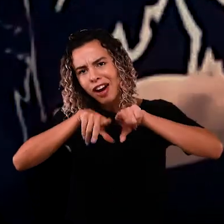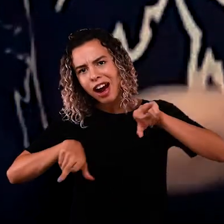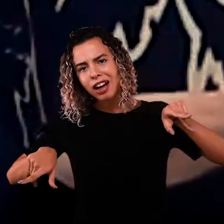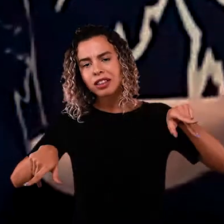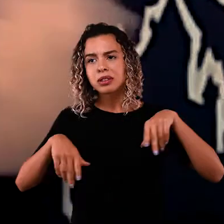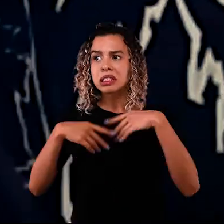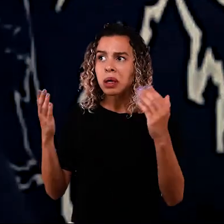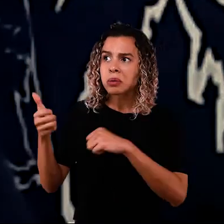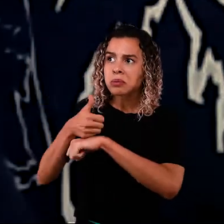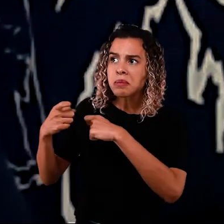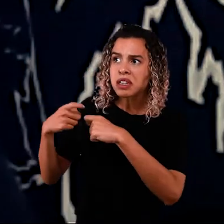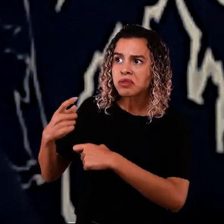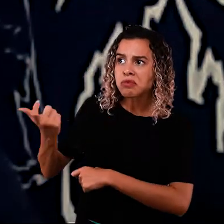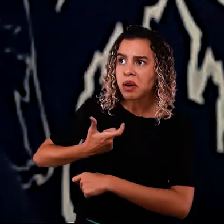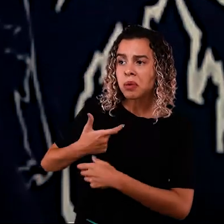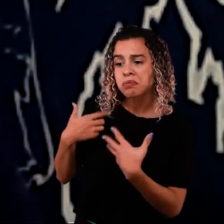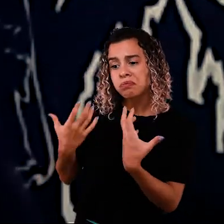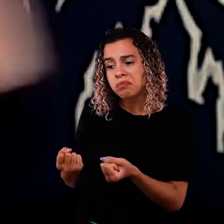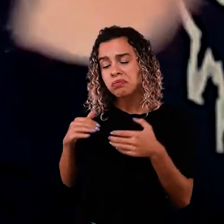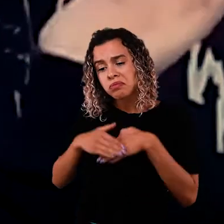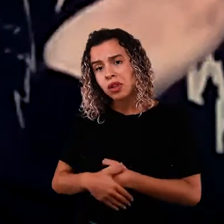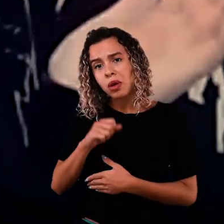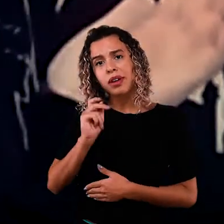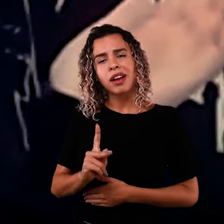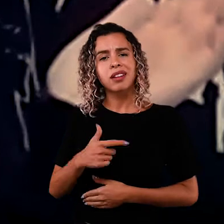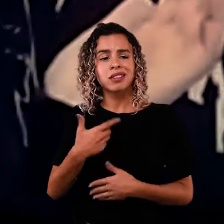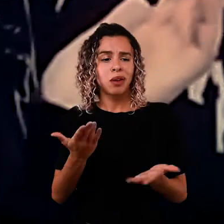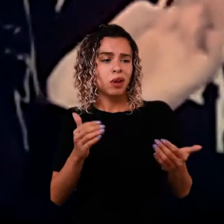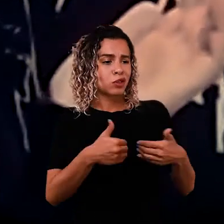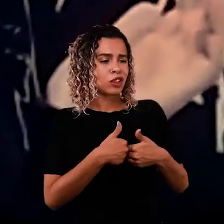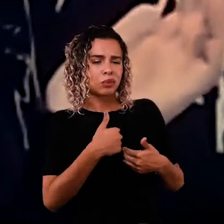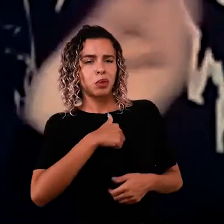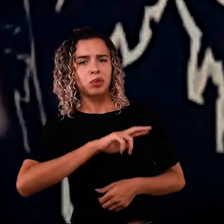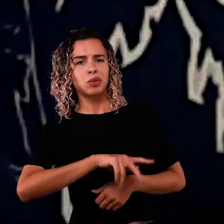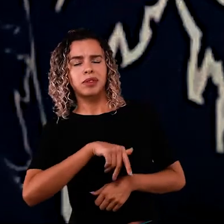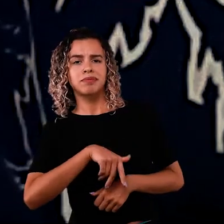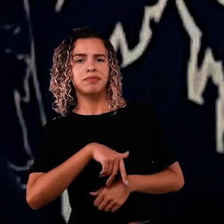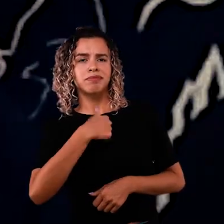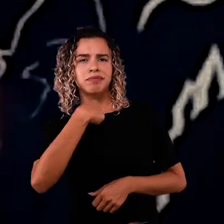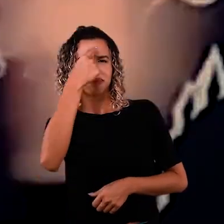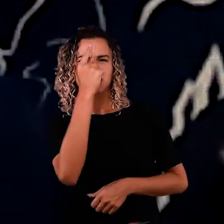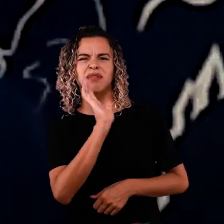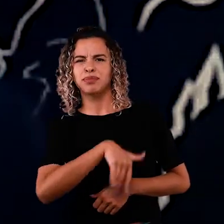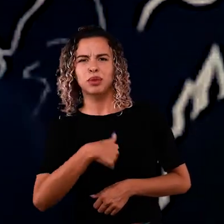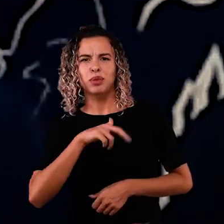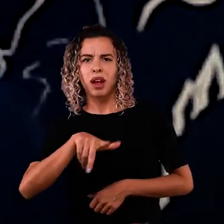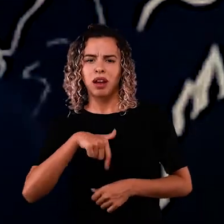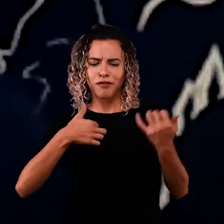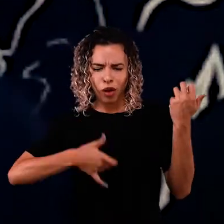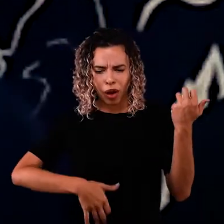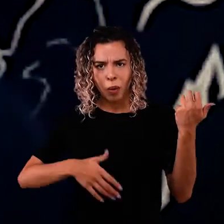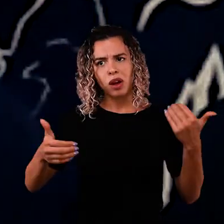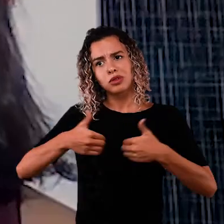essas opiniões dos profissionais, né? Então, eu eliminei a hipótese de fazer parte do espectro, porque se eu sabia tocar violão,